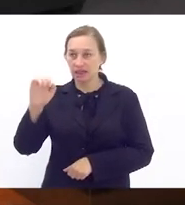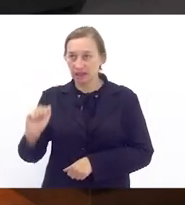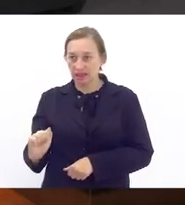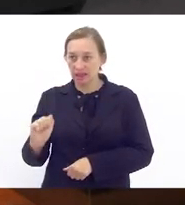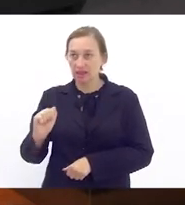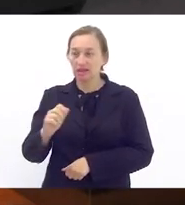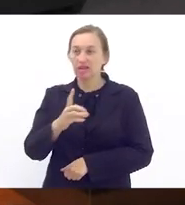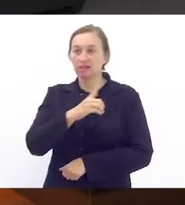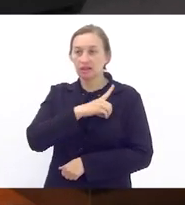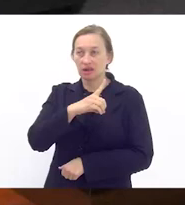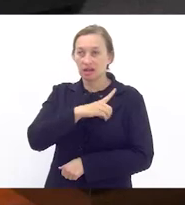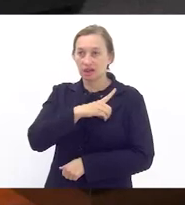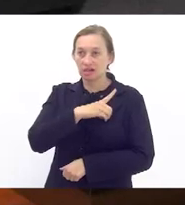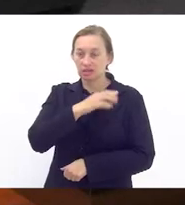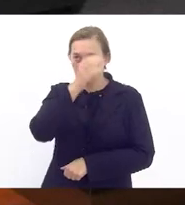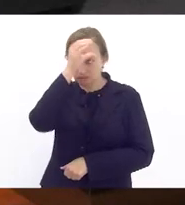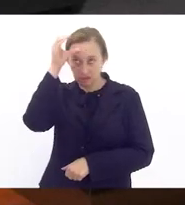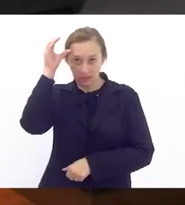Consumidor.